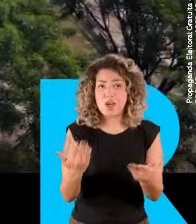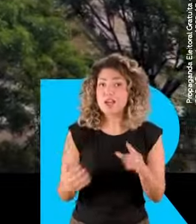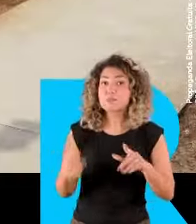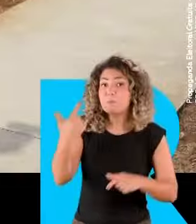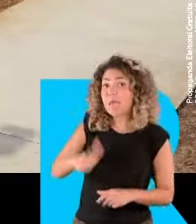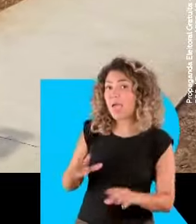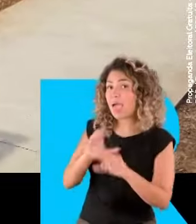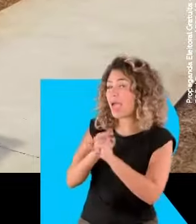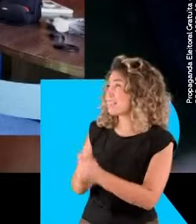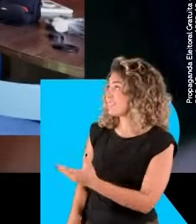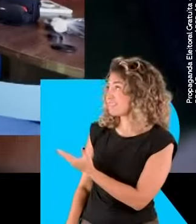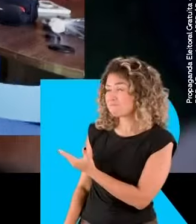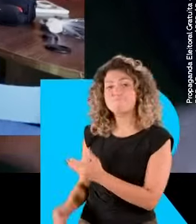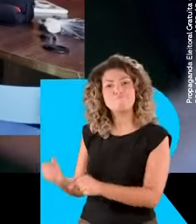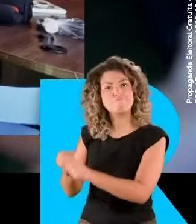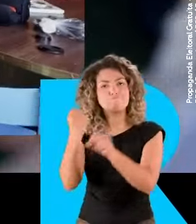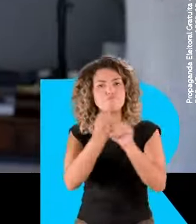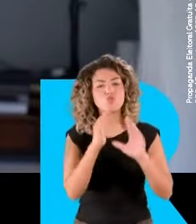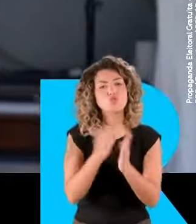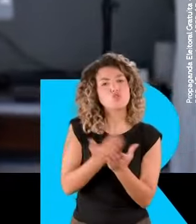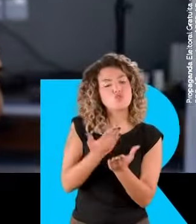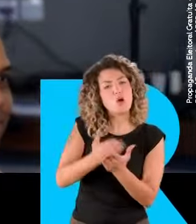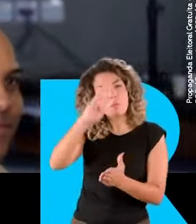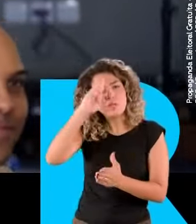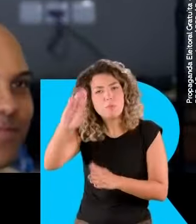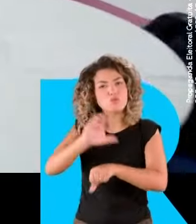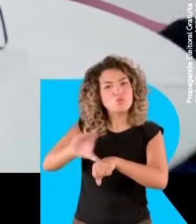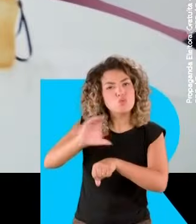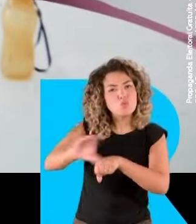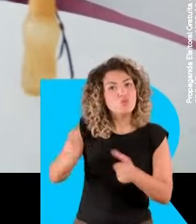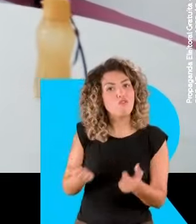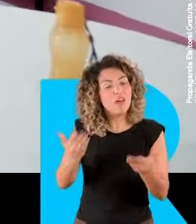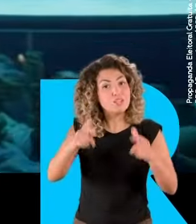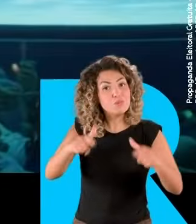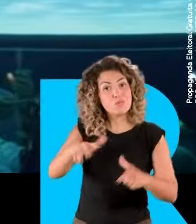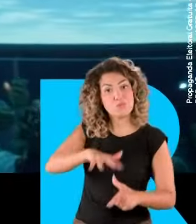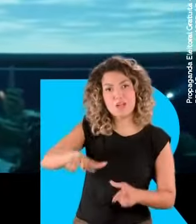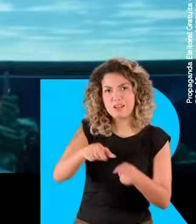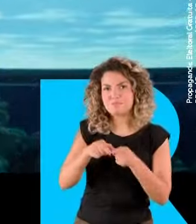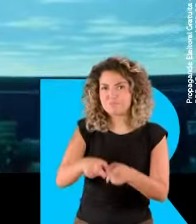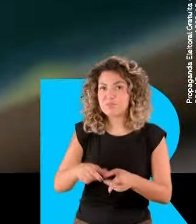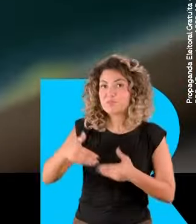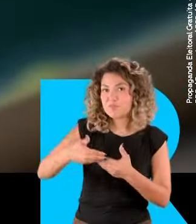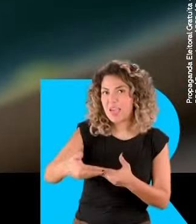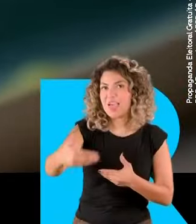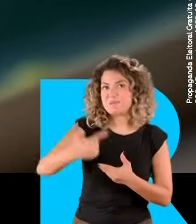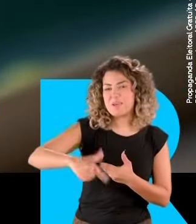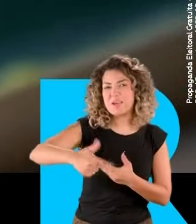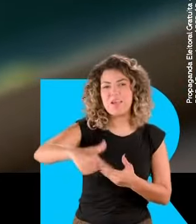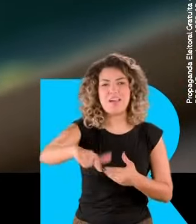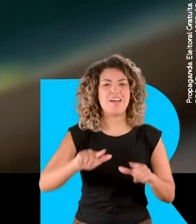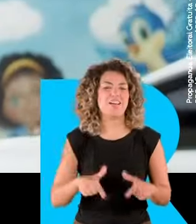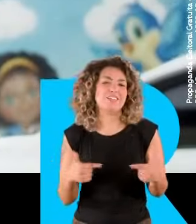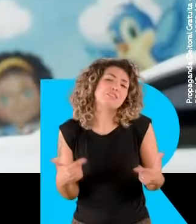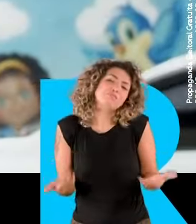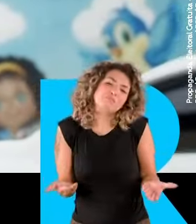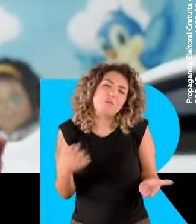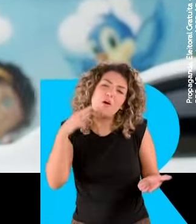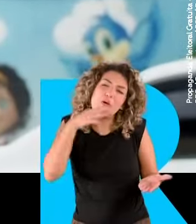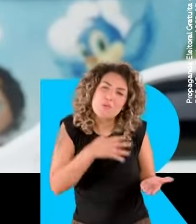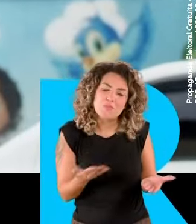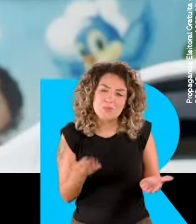Vou construir 15 polos de escolas de talentos na nossa periferia. E vai fazer muito